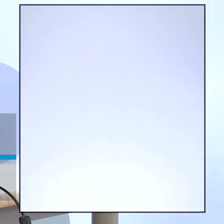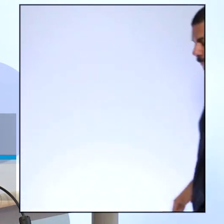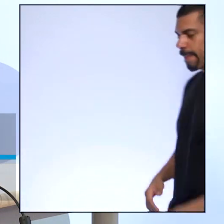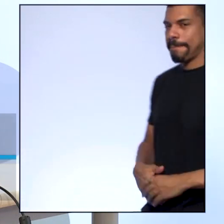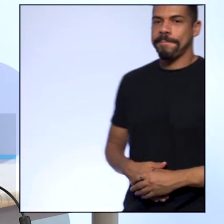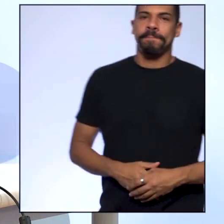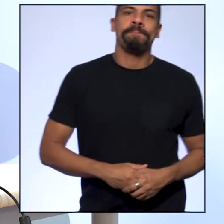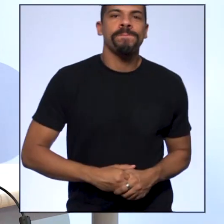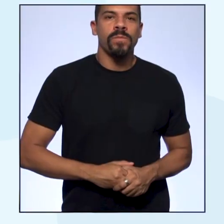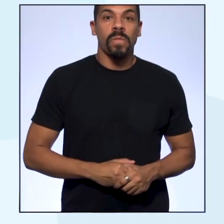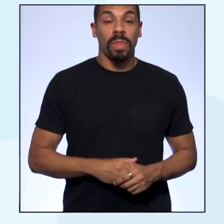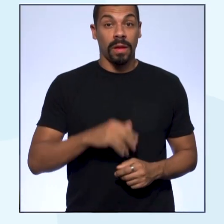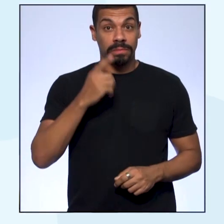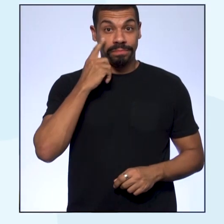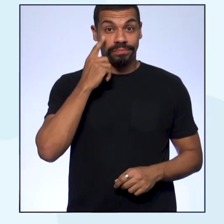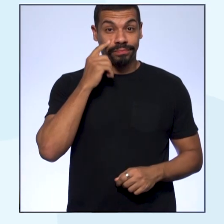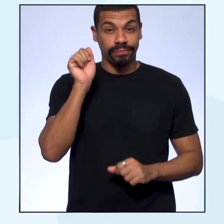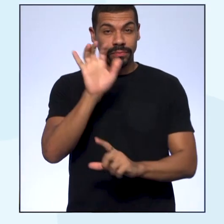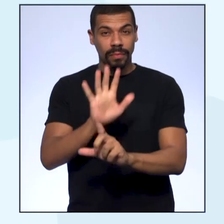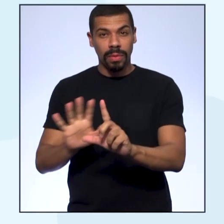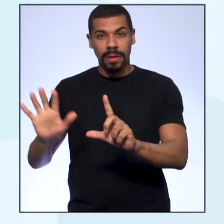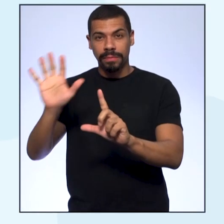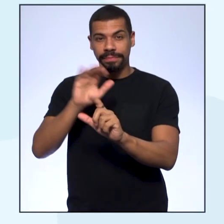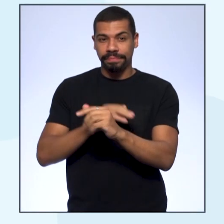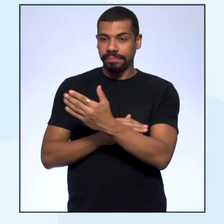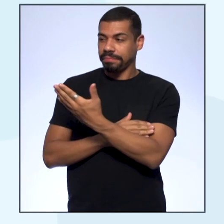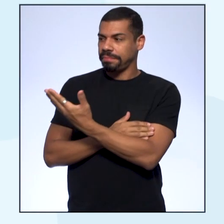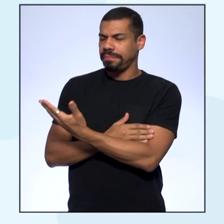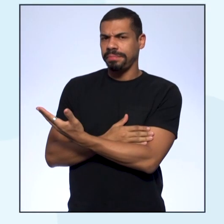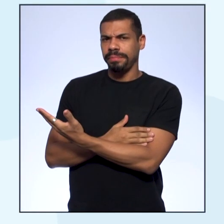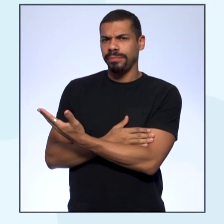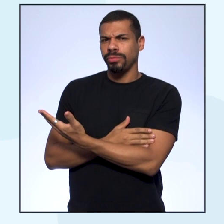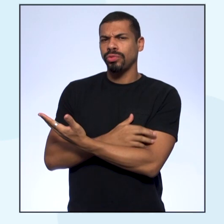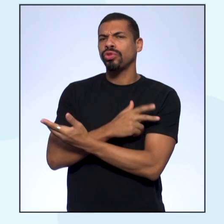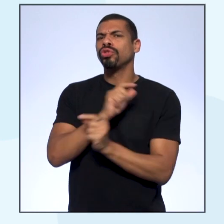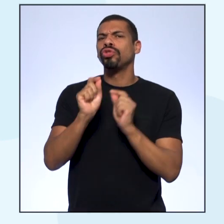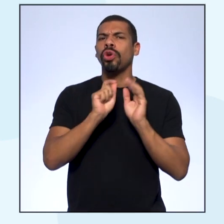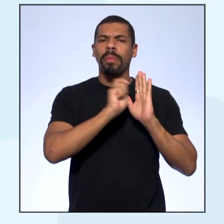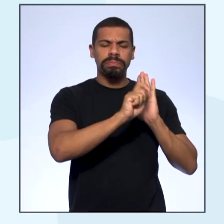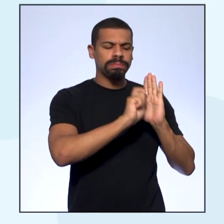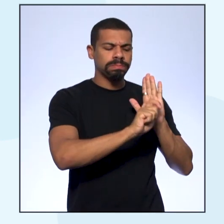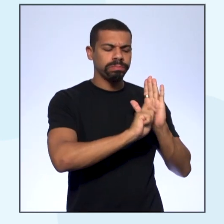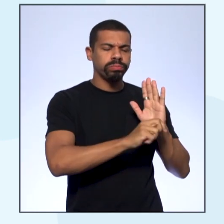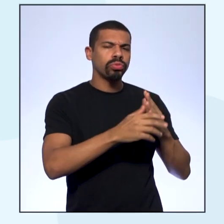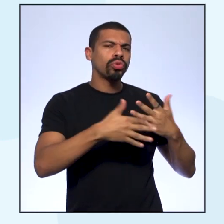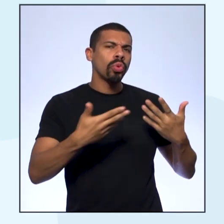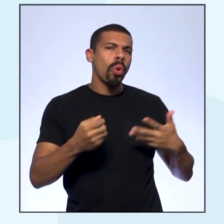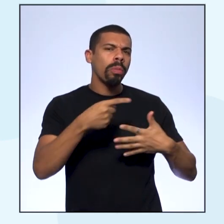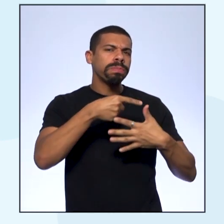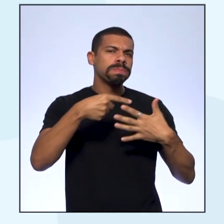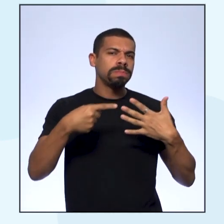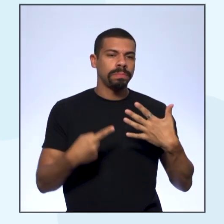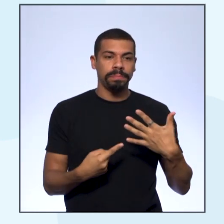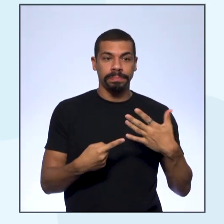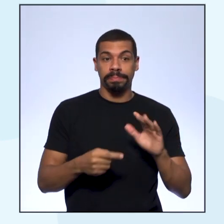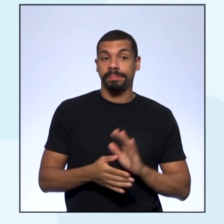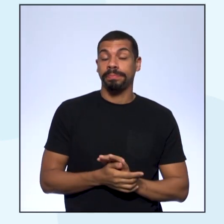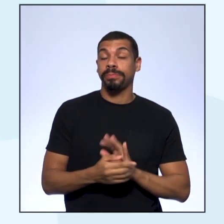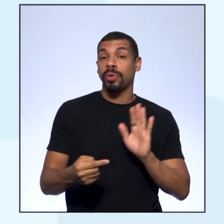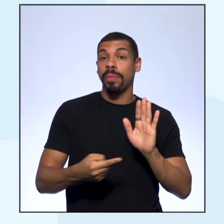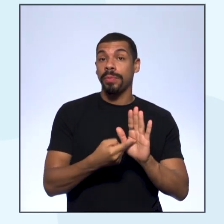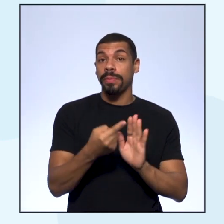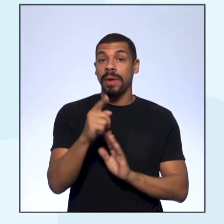para vocês, tá? Dos tipos de escrita. O primeiro tipo de escrita é o hieróglifo. E,